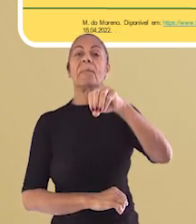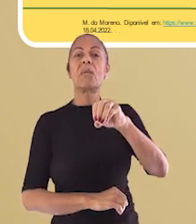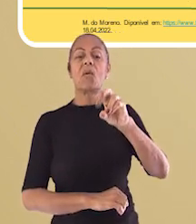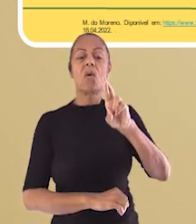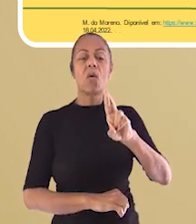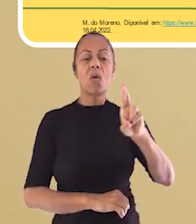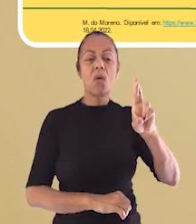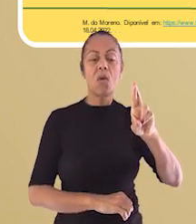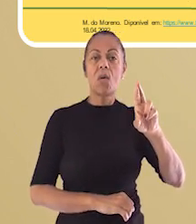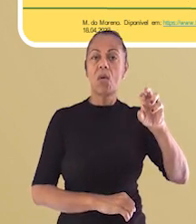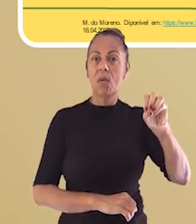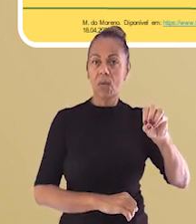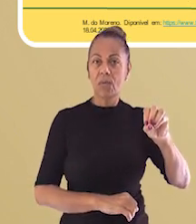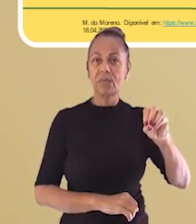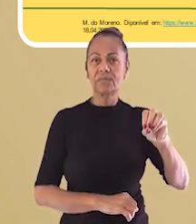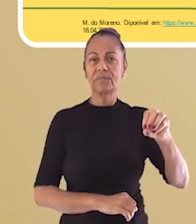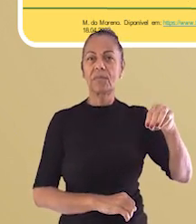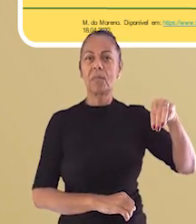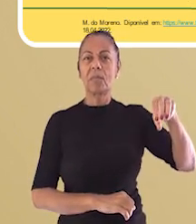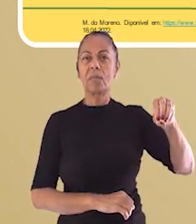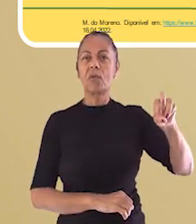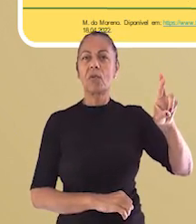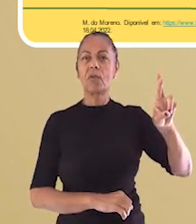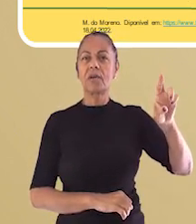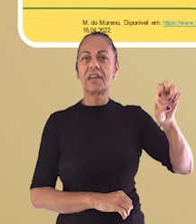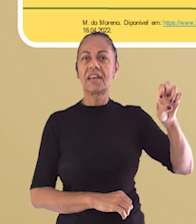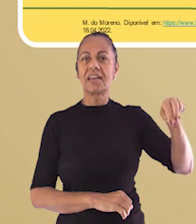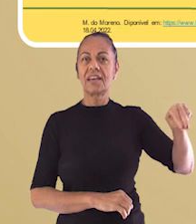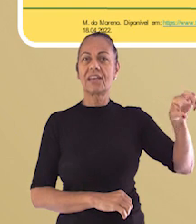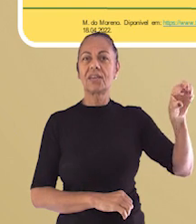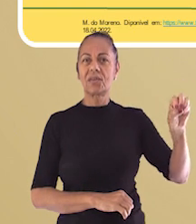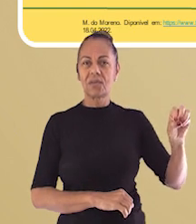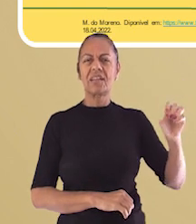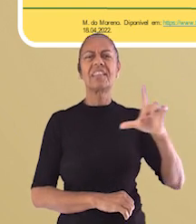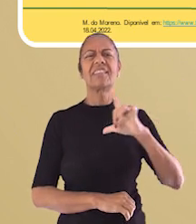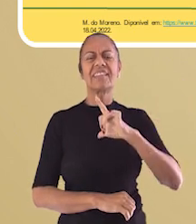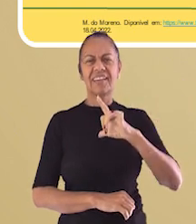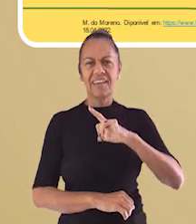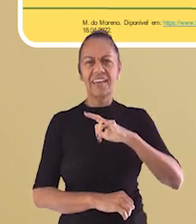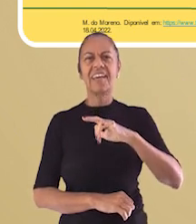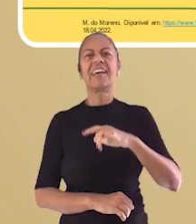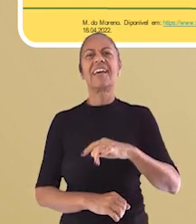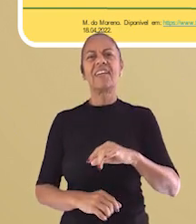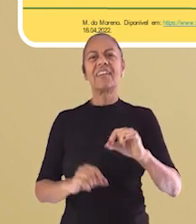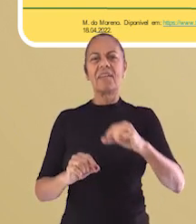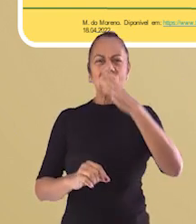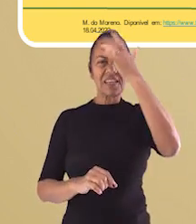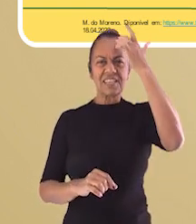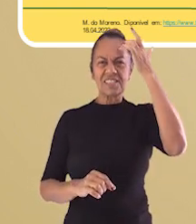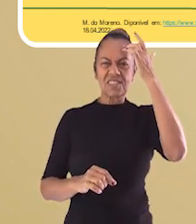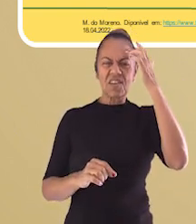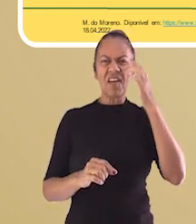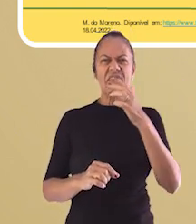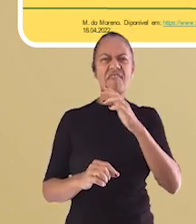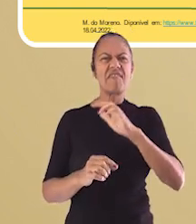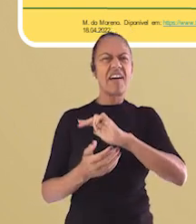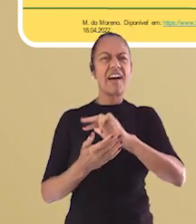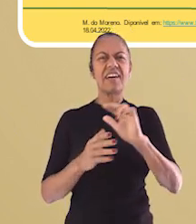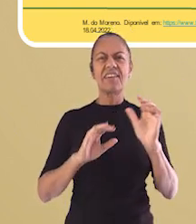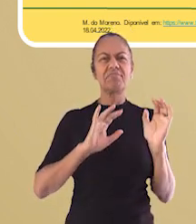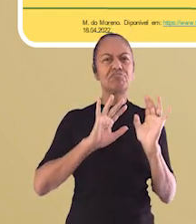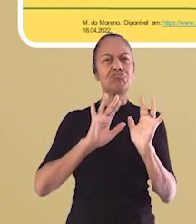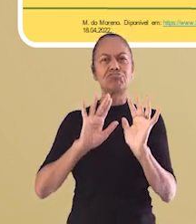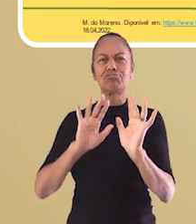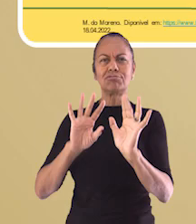Morros. Essa imagem é do Morro do Moreno, lugar em que muitas pessoas fazem trilhas ou aproveitam para contemplar